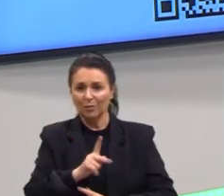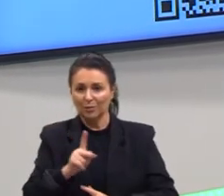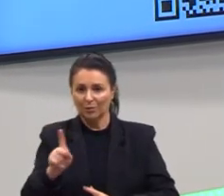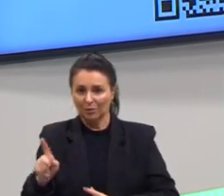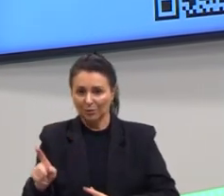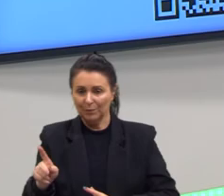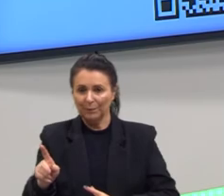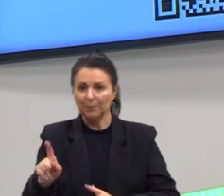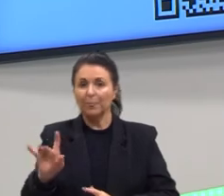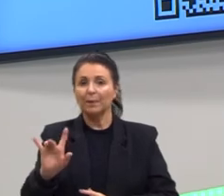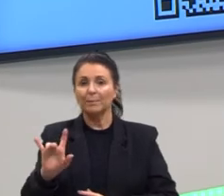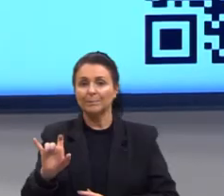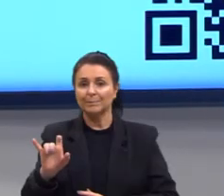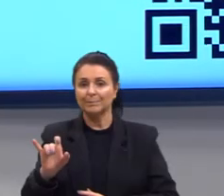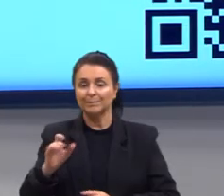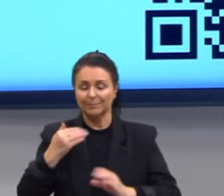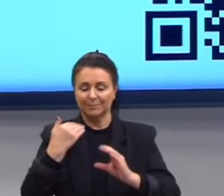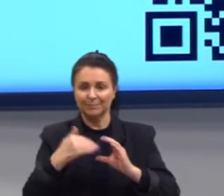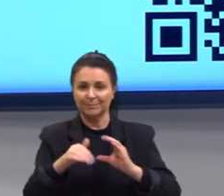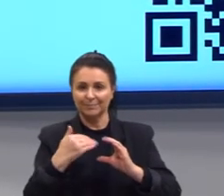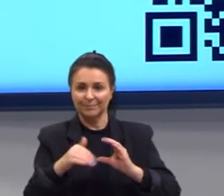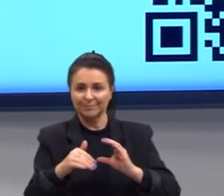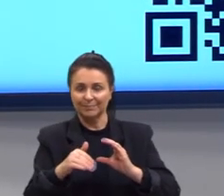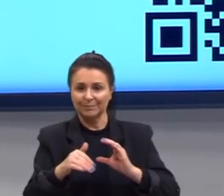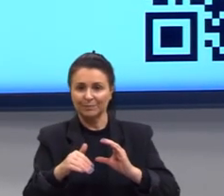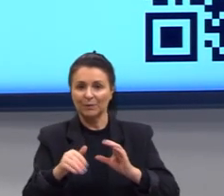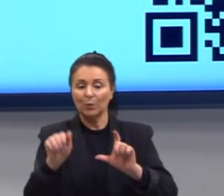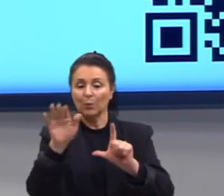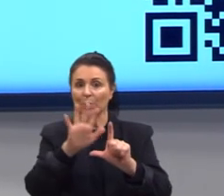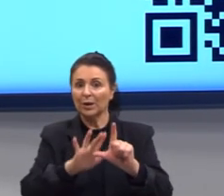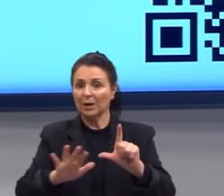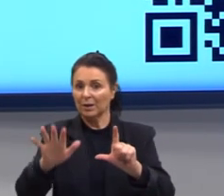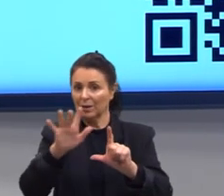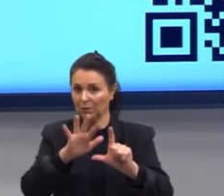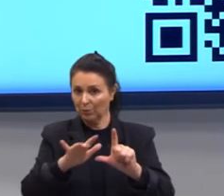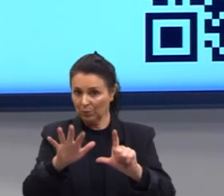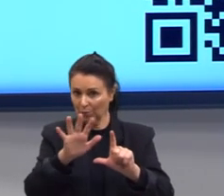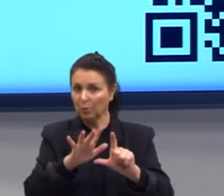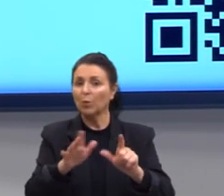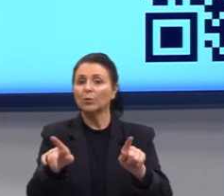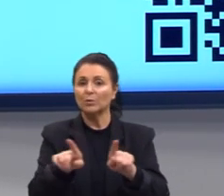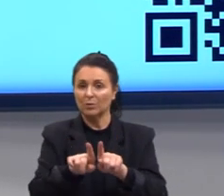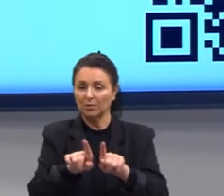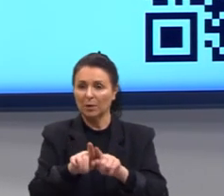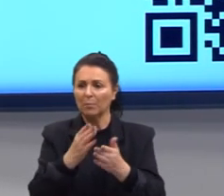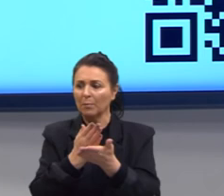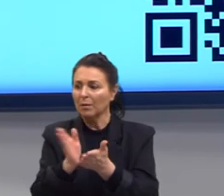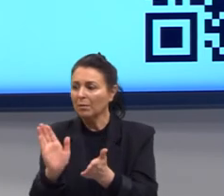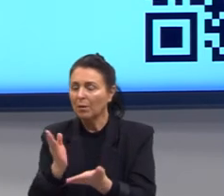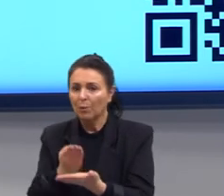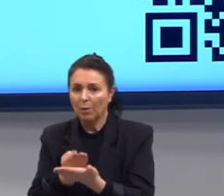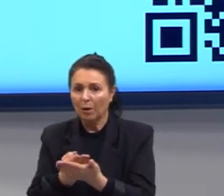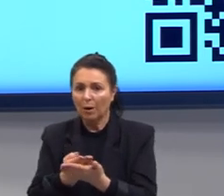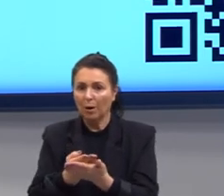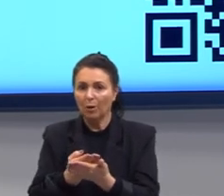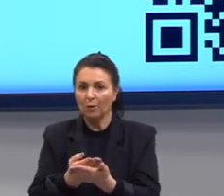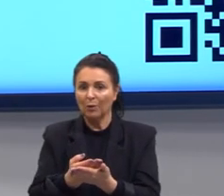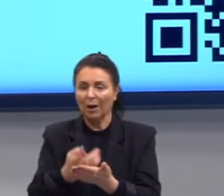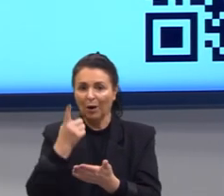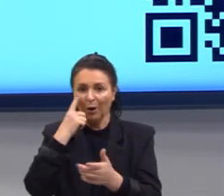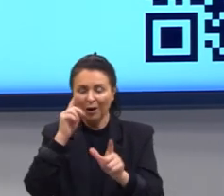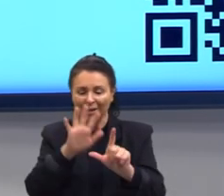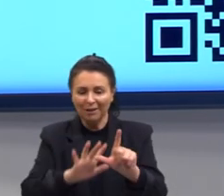então o Instagram o e-mail tá o QR Code Caso vocês tenham perdido alguma aula vocês podem